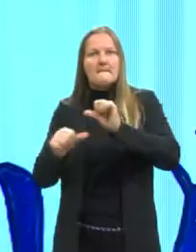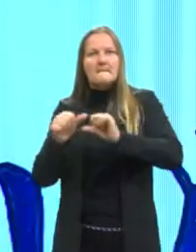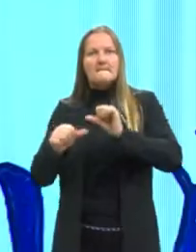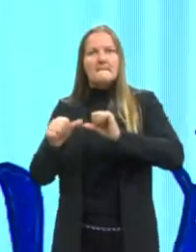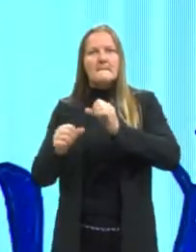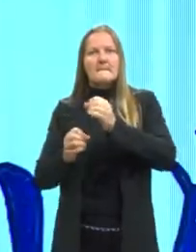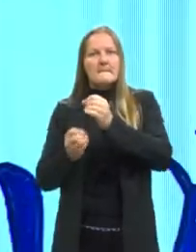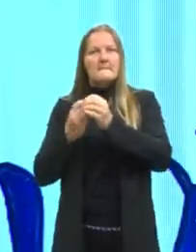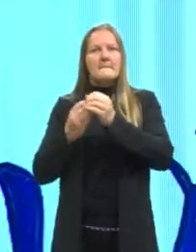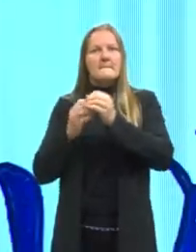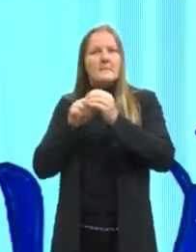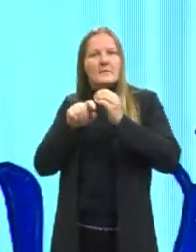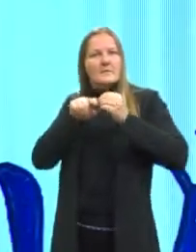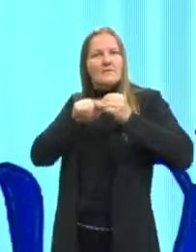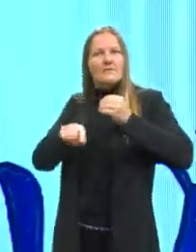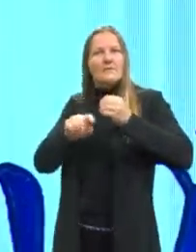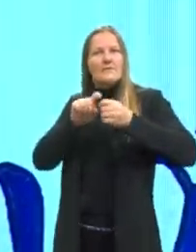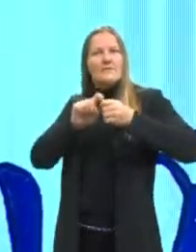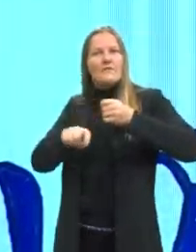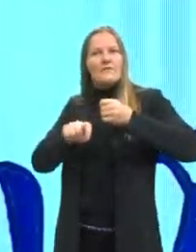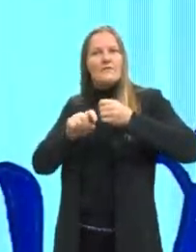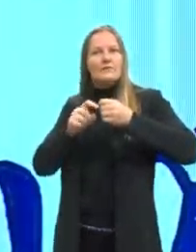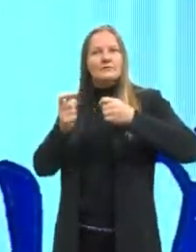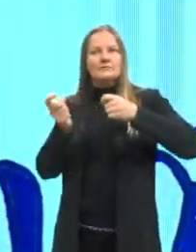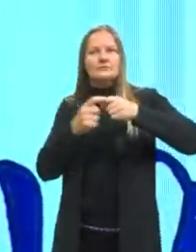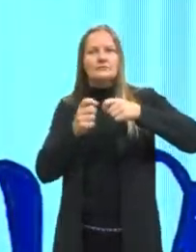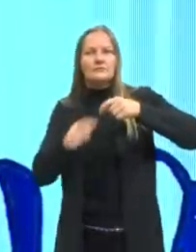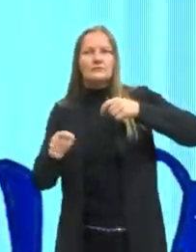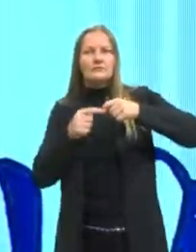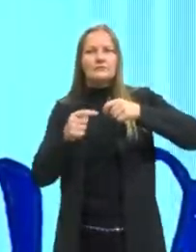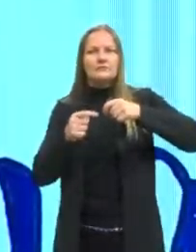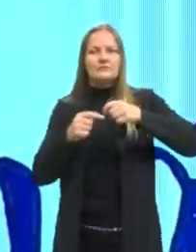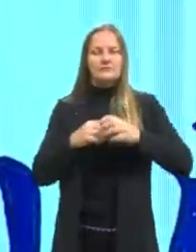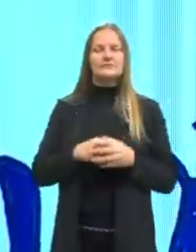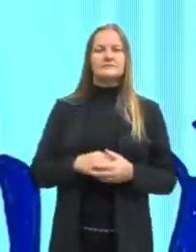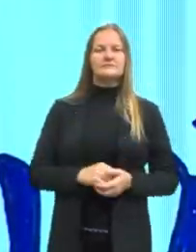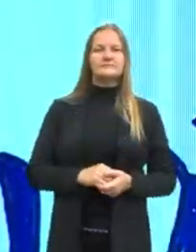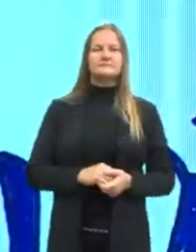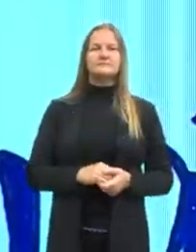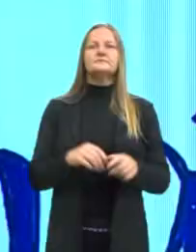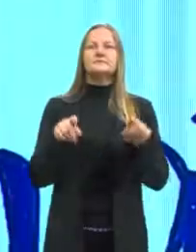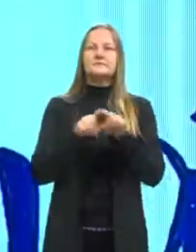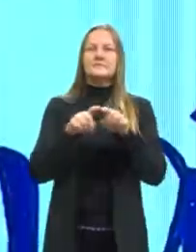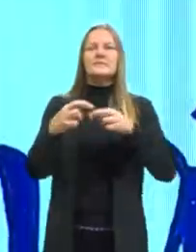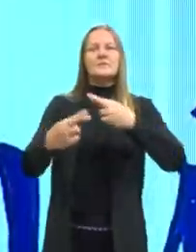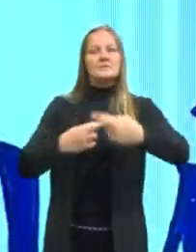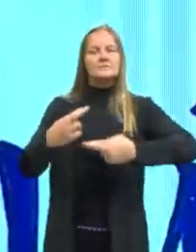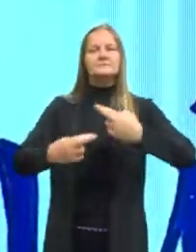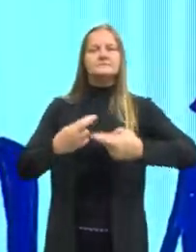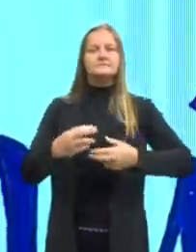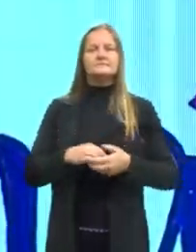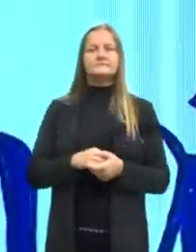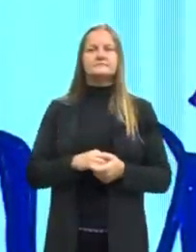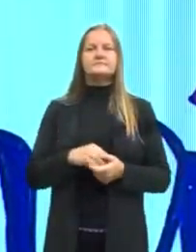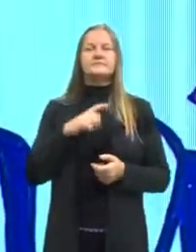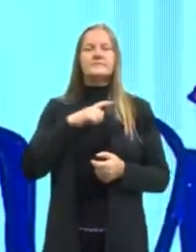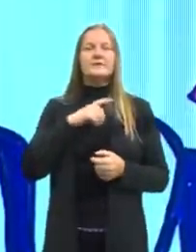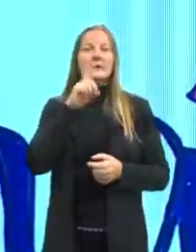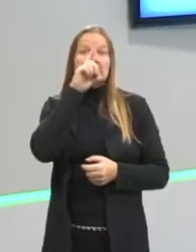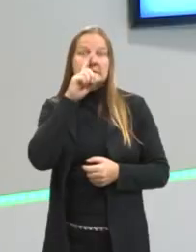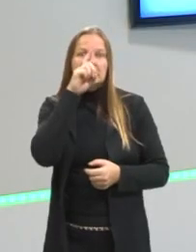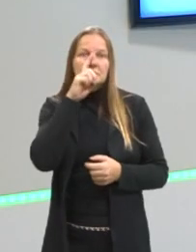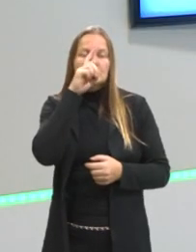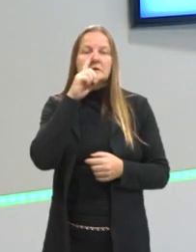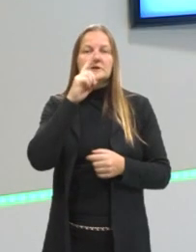que vai ocorrer então o reflexo atitude ação que tá também relacionada mais a situações de risco